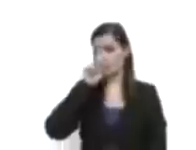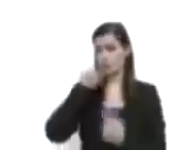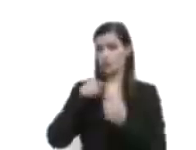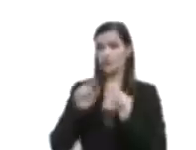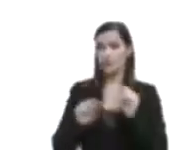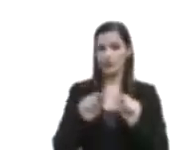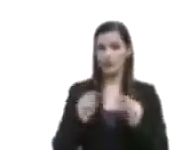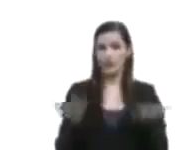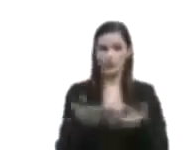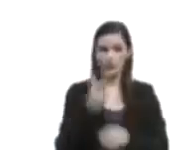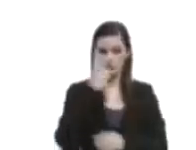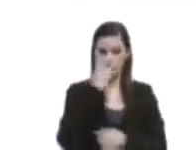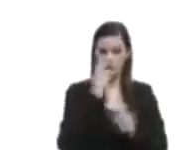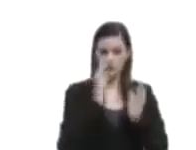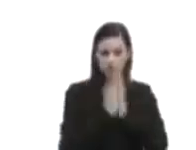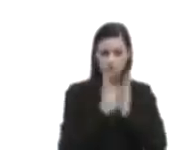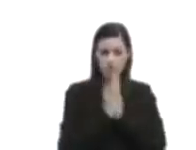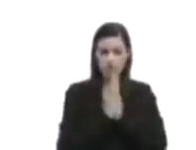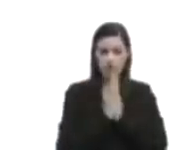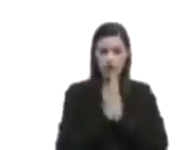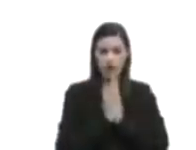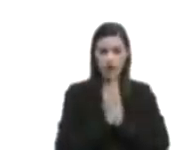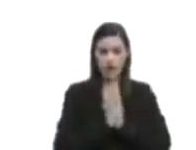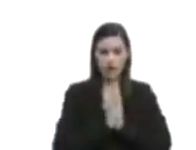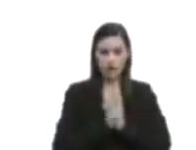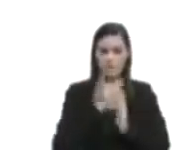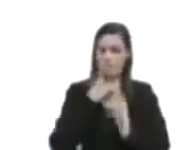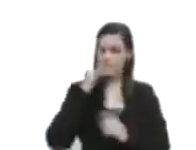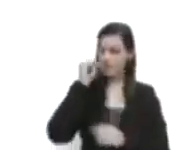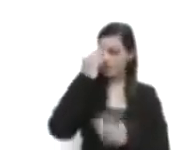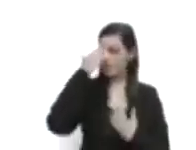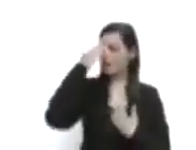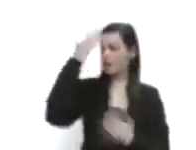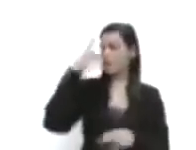Pai, obrigado por poder discorrer da sua santa palavra.